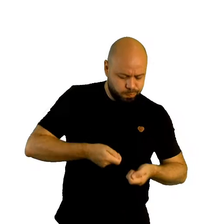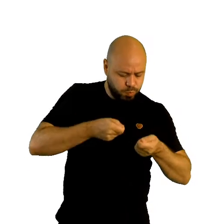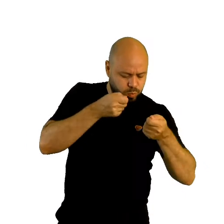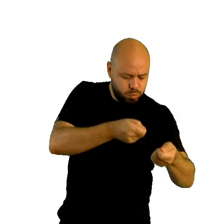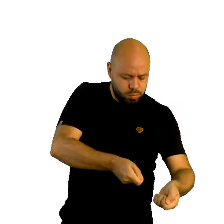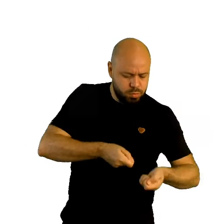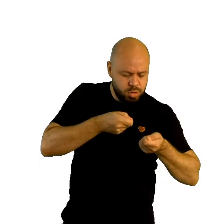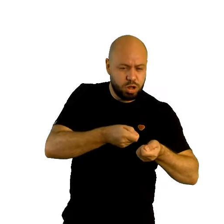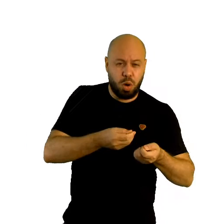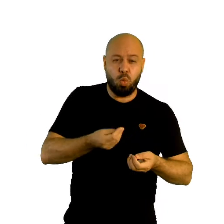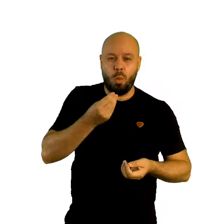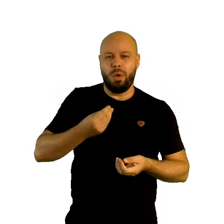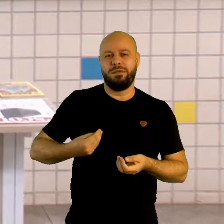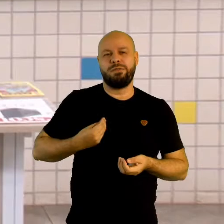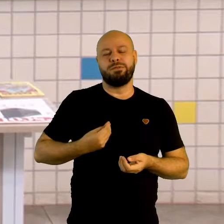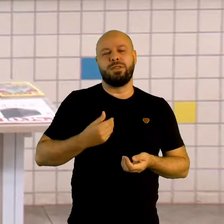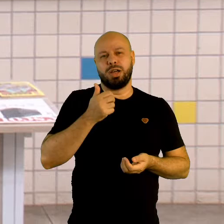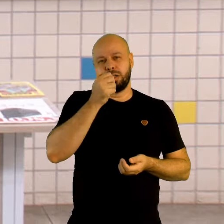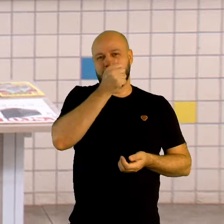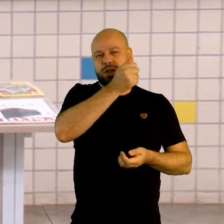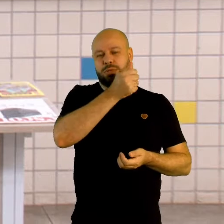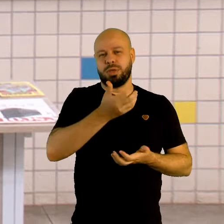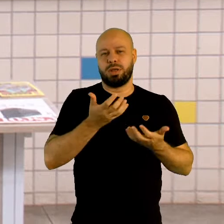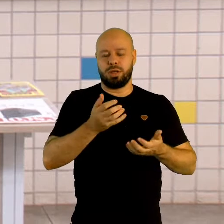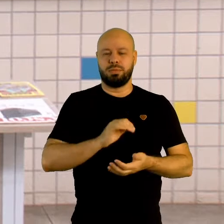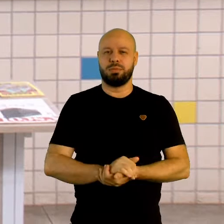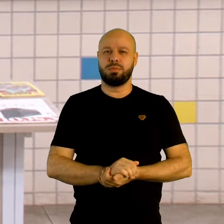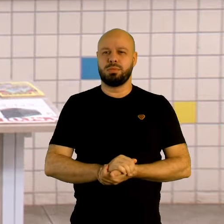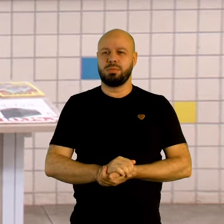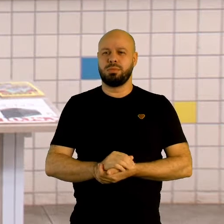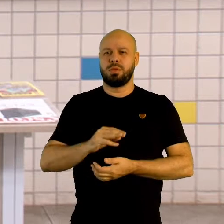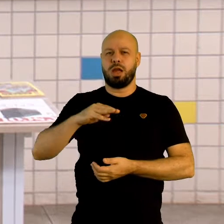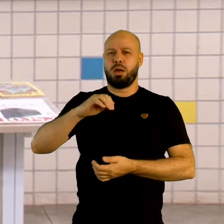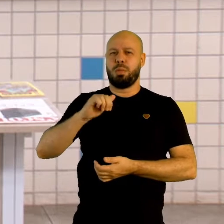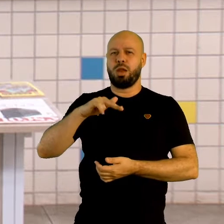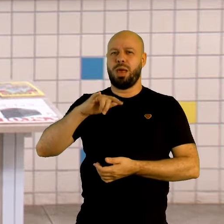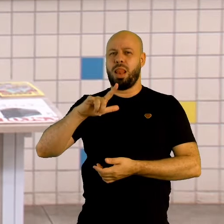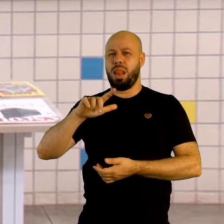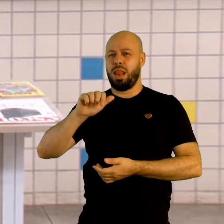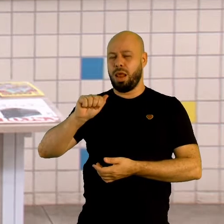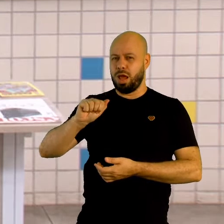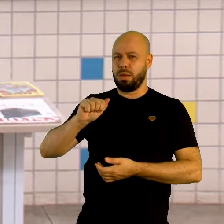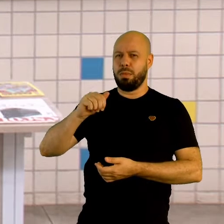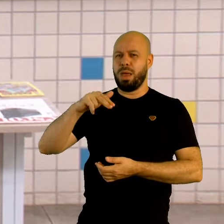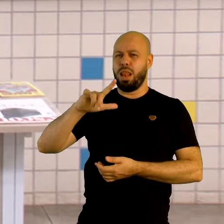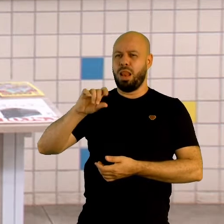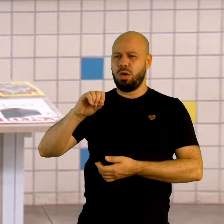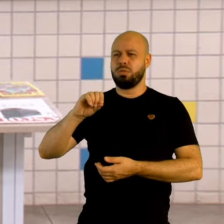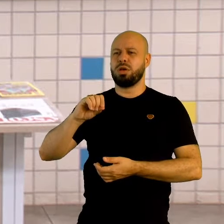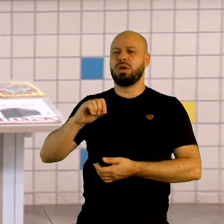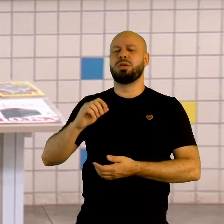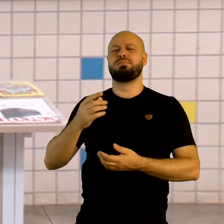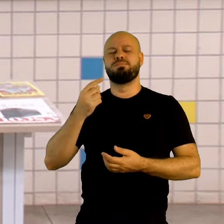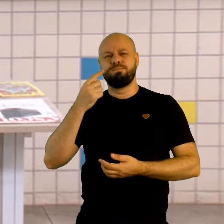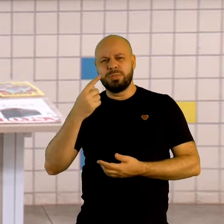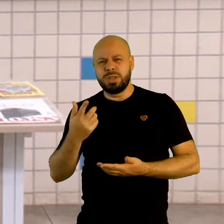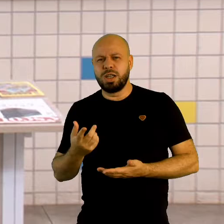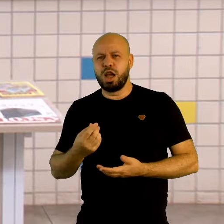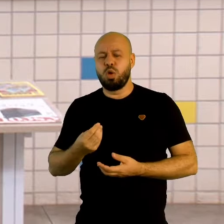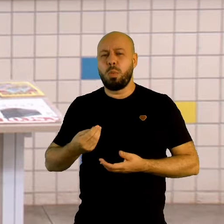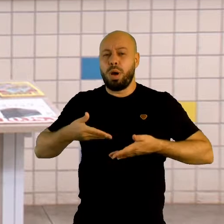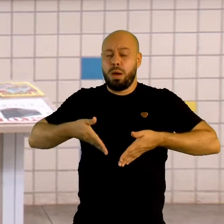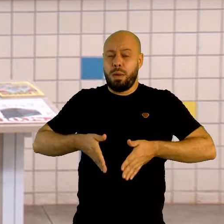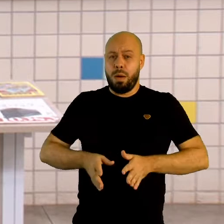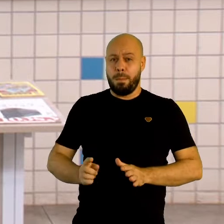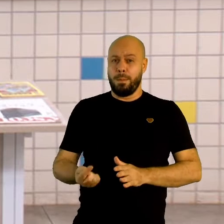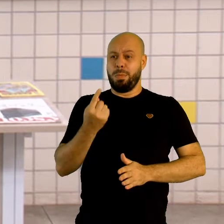de sobreviver. Para a mineira Manuela Melo Franco, 34, a chegada do primeiro filho foi